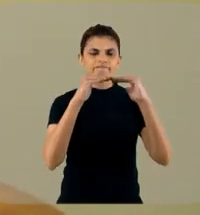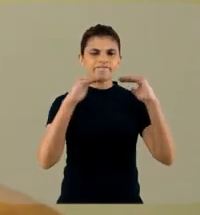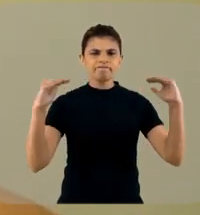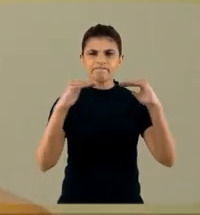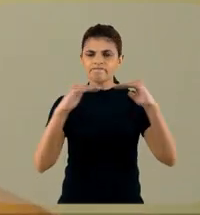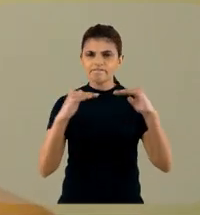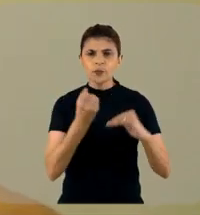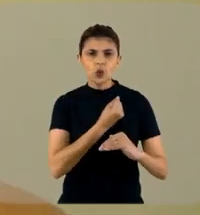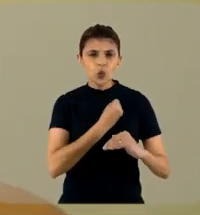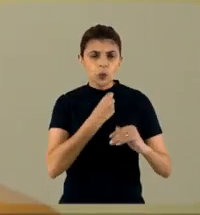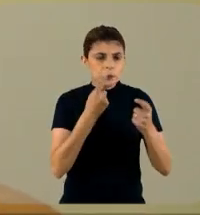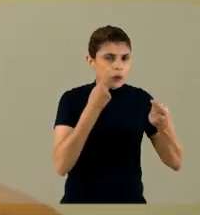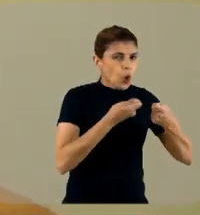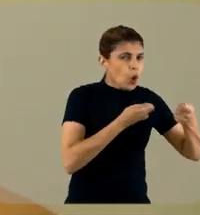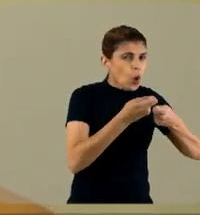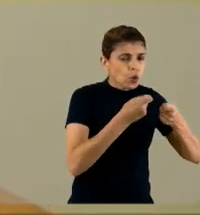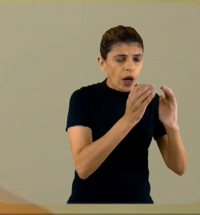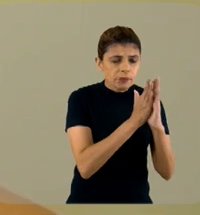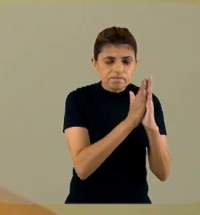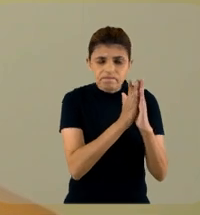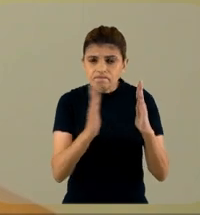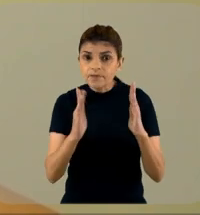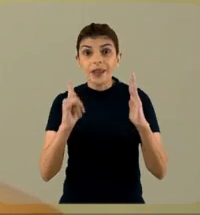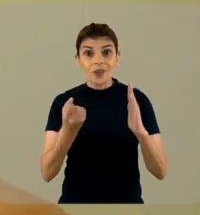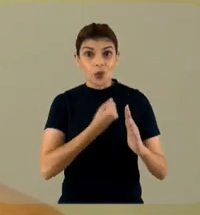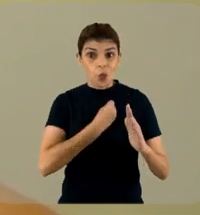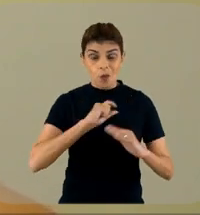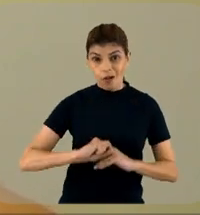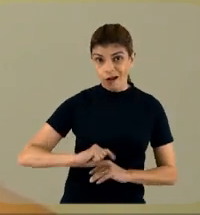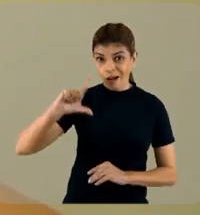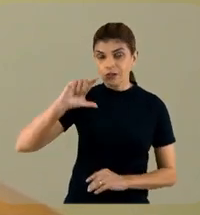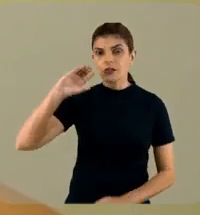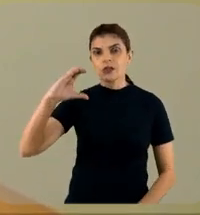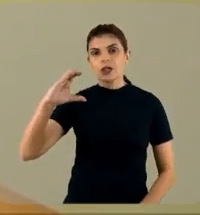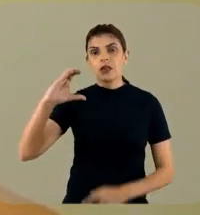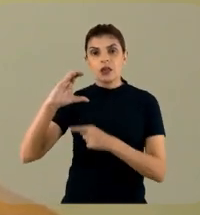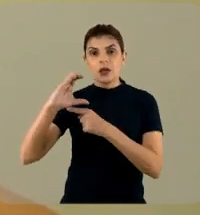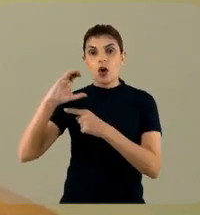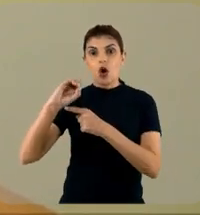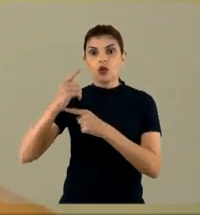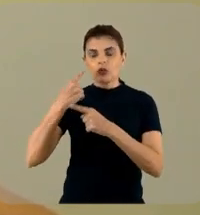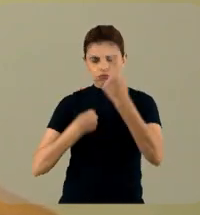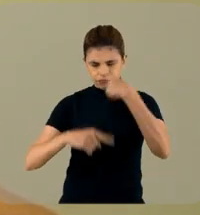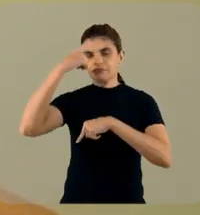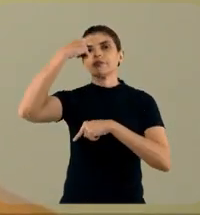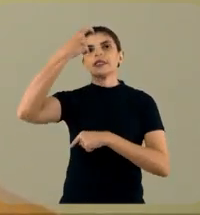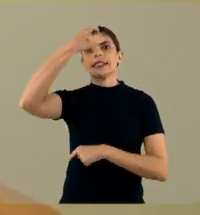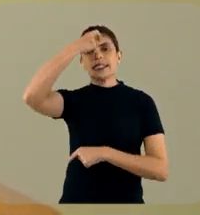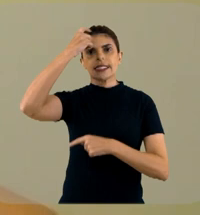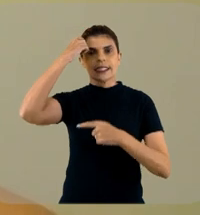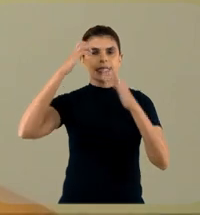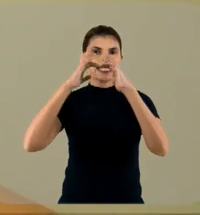numa faixa muito Estreita eles precisam ser muito bem monitorados e é essa alta de CO2 que ativa no cérebro esse